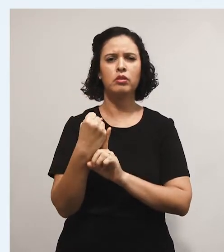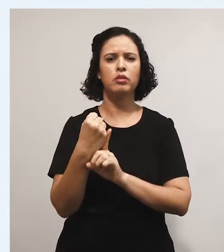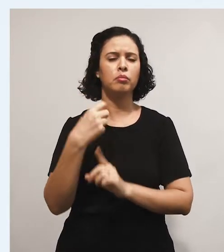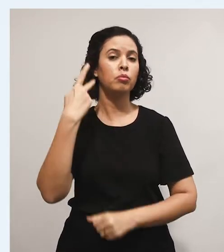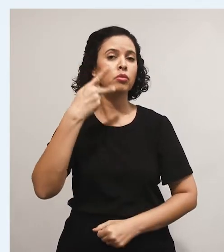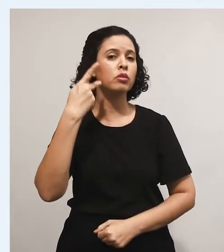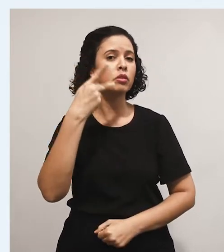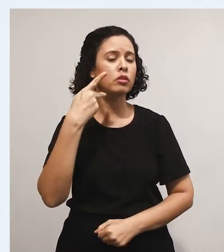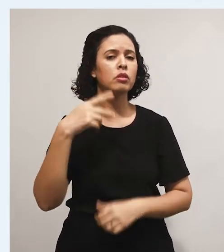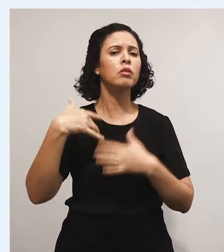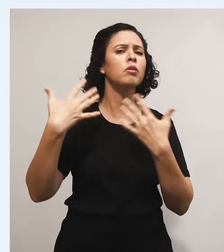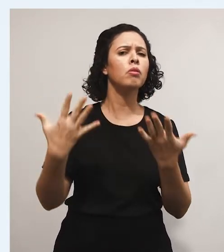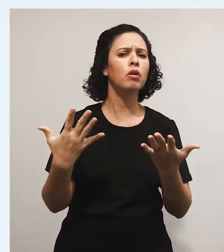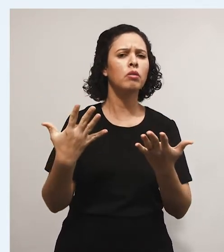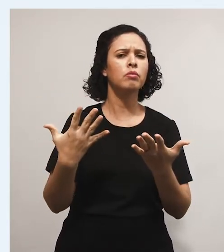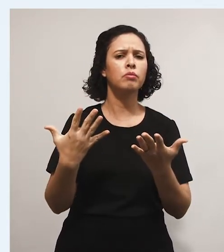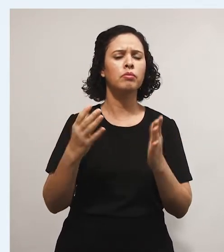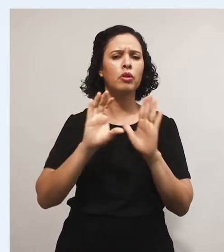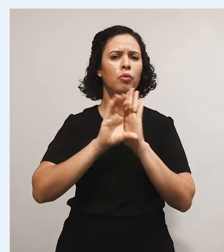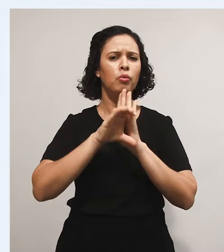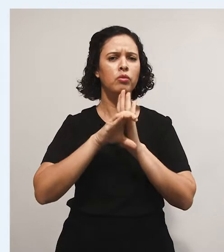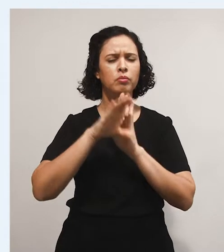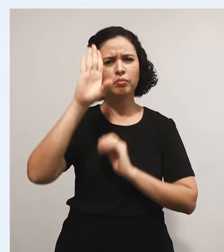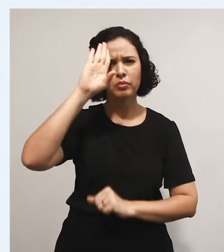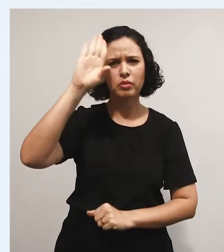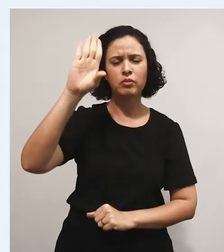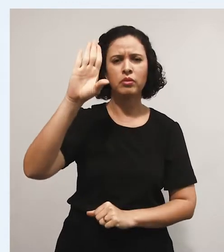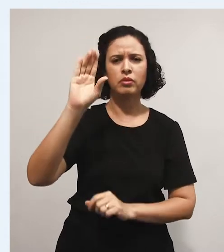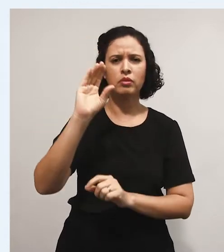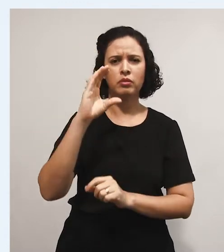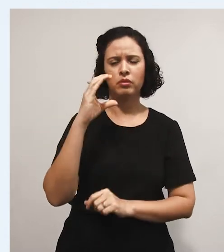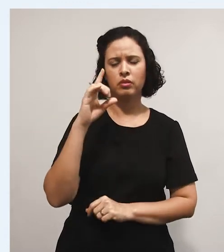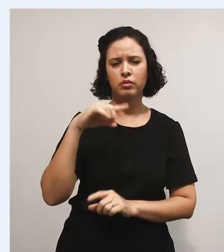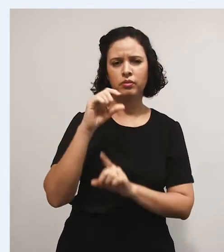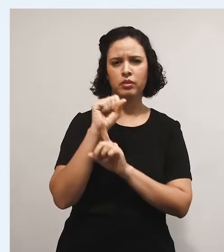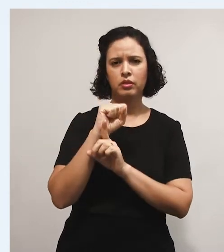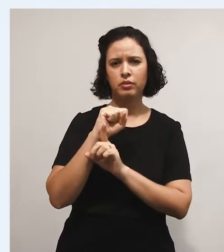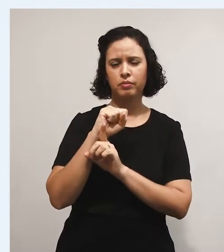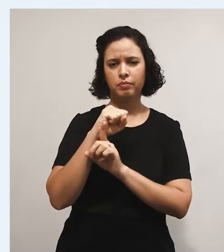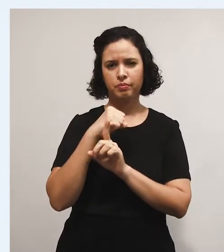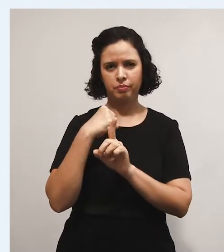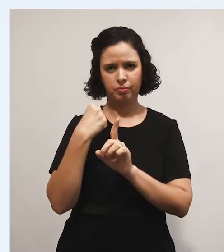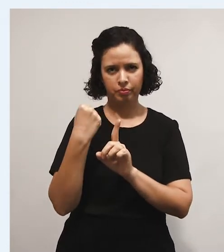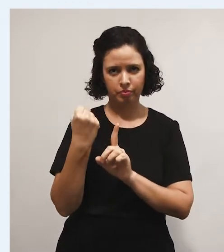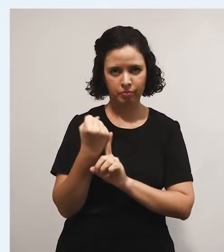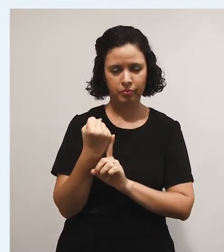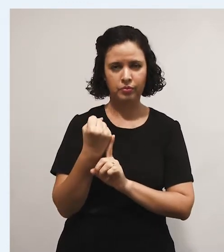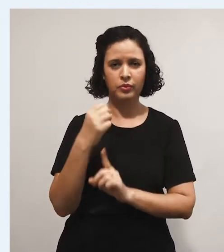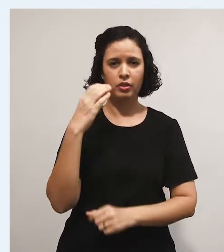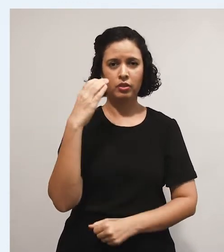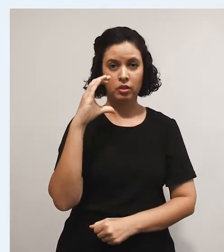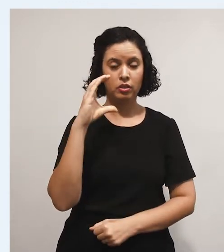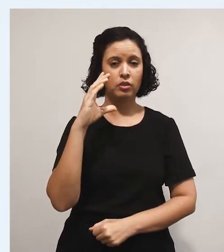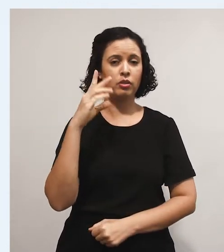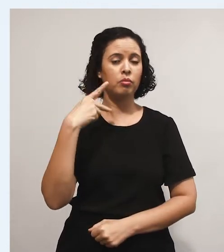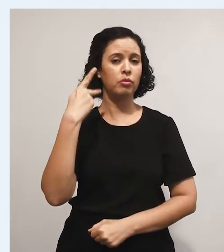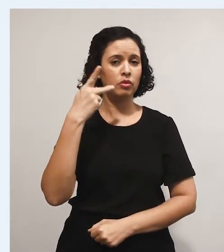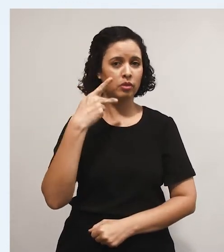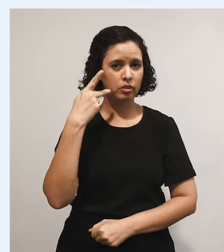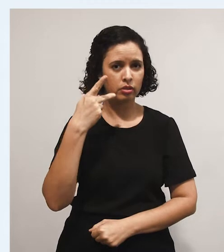esses conceitos-chave da ciência política? Quando nós falamos de conceitos-chave, estamos falando